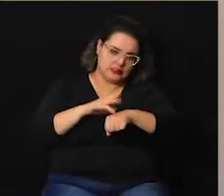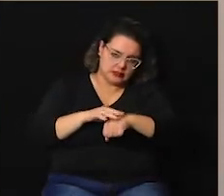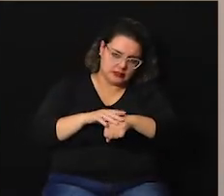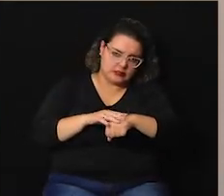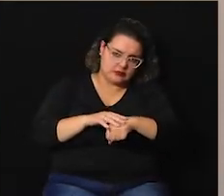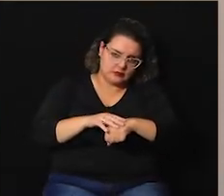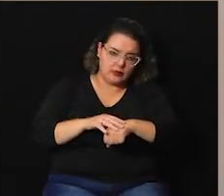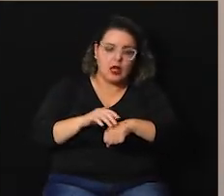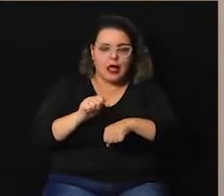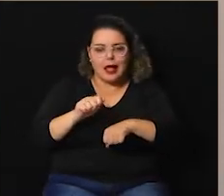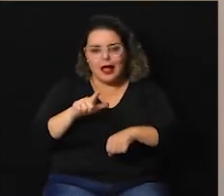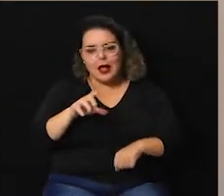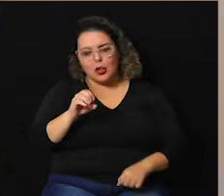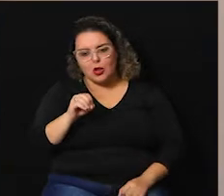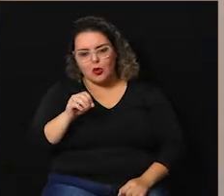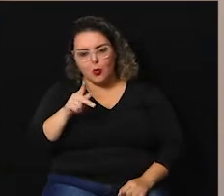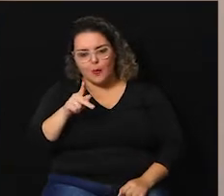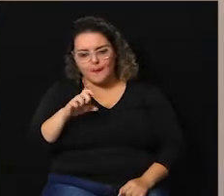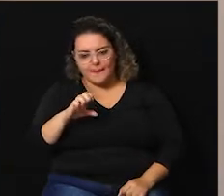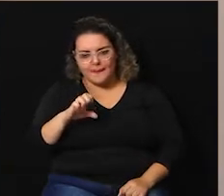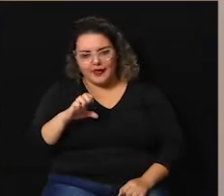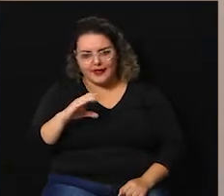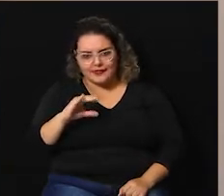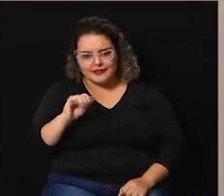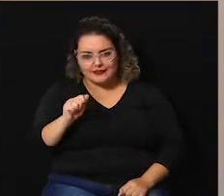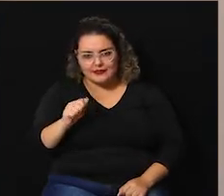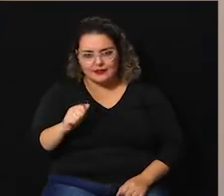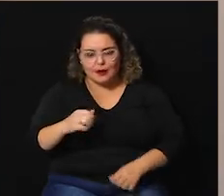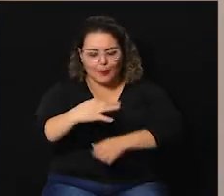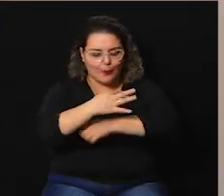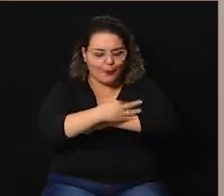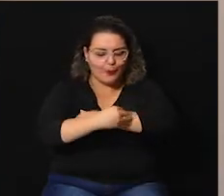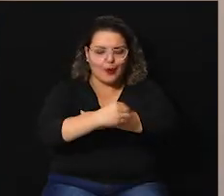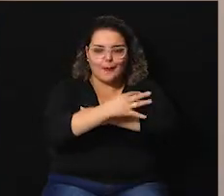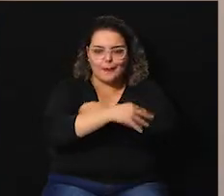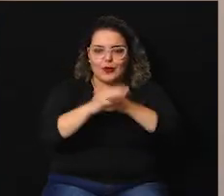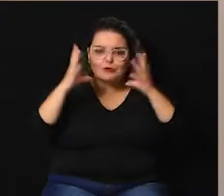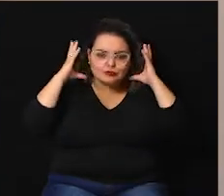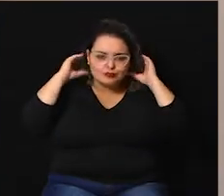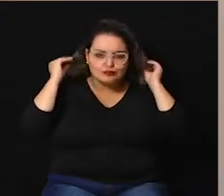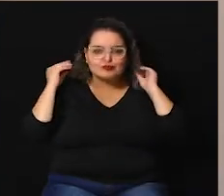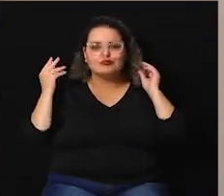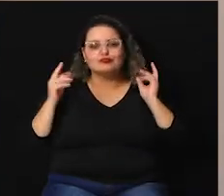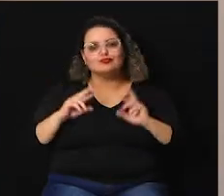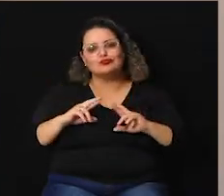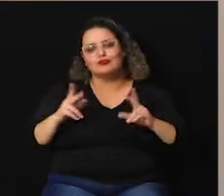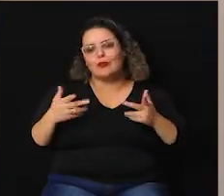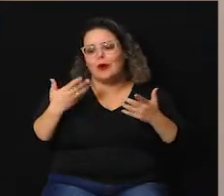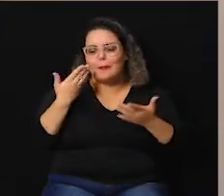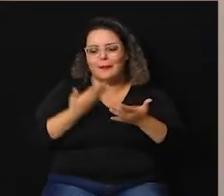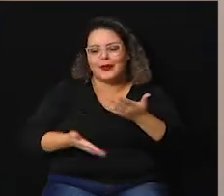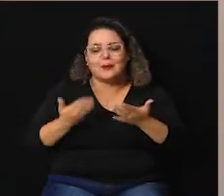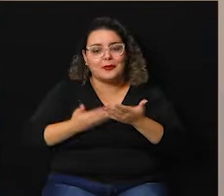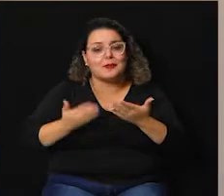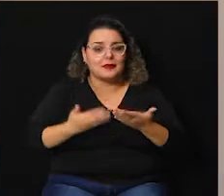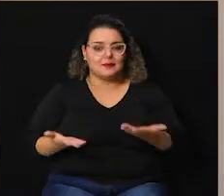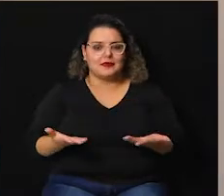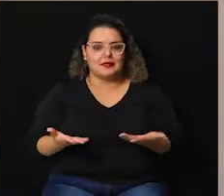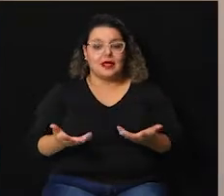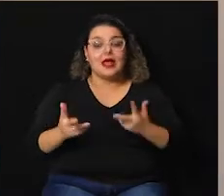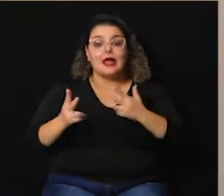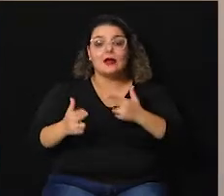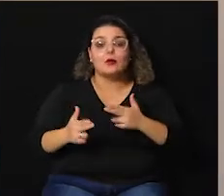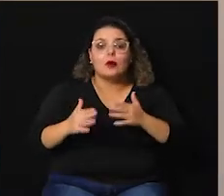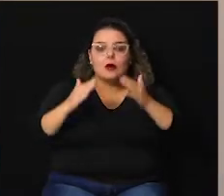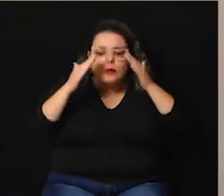a alopecia, que significa perda de pelos ou cabelos de forma normal, na prática é sinônimo de